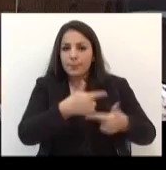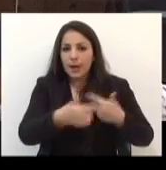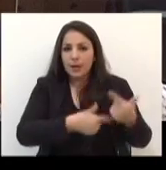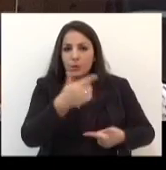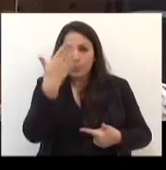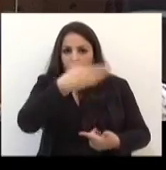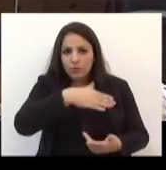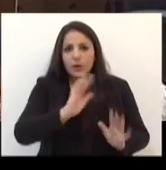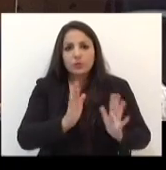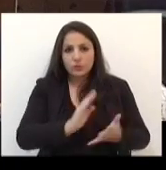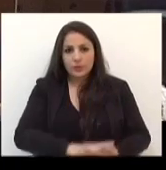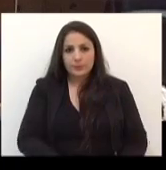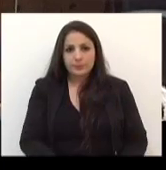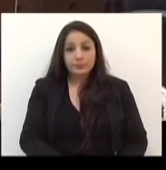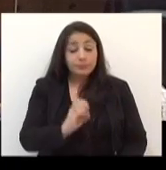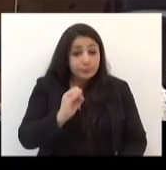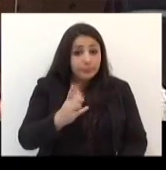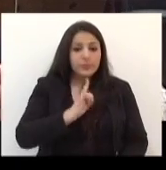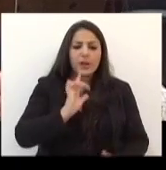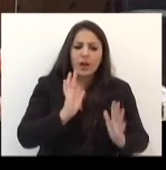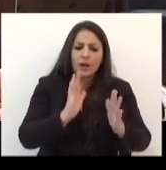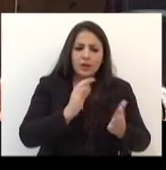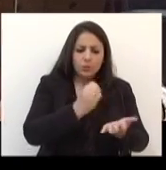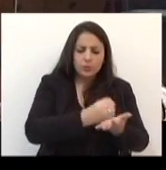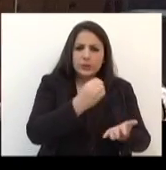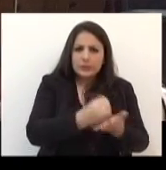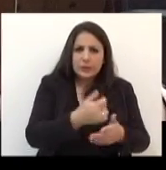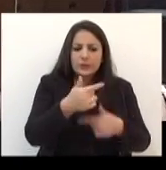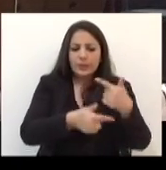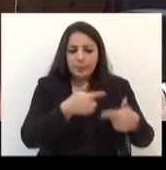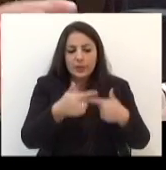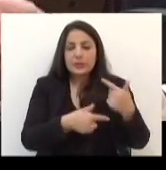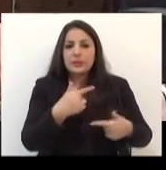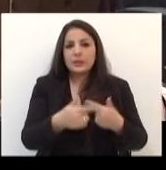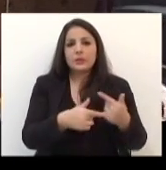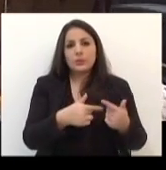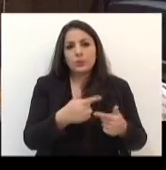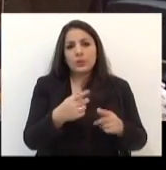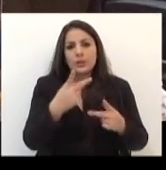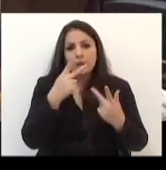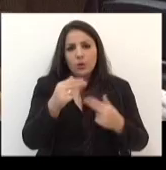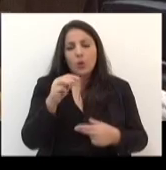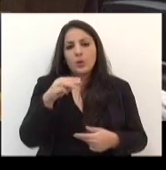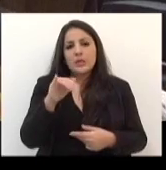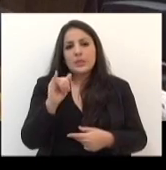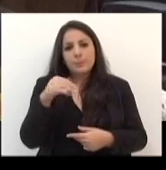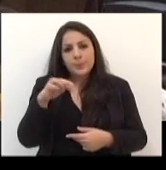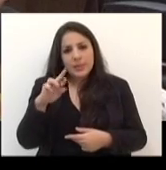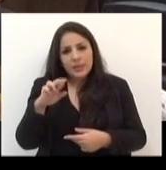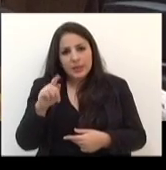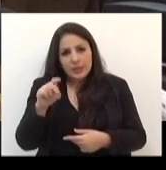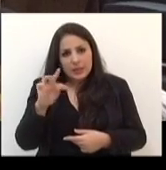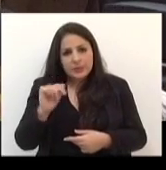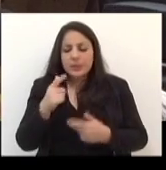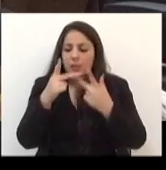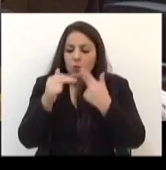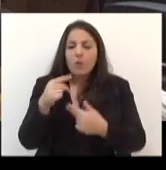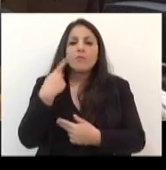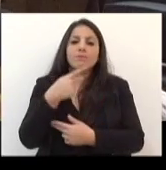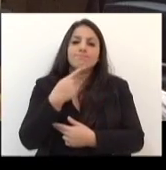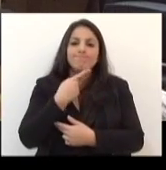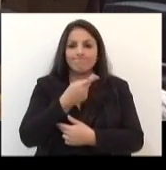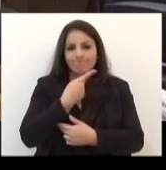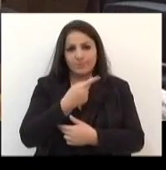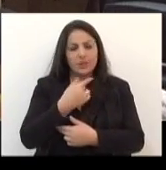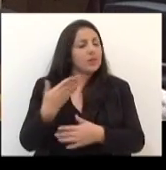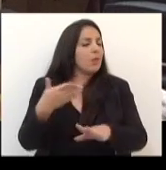certo? Quem comprova o emprego, quem comprova que está lá dentro, quer dizer dos imigrantes desses países a qual a vereadora citou,